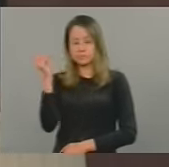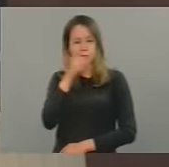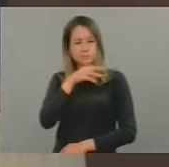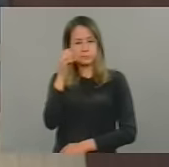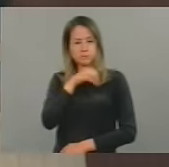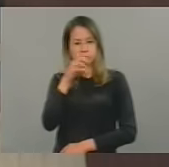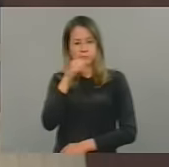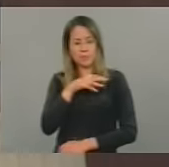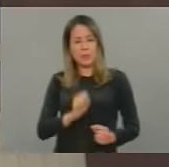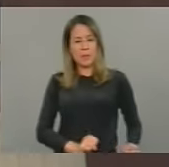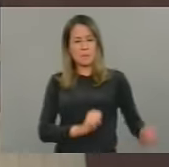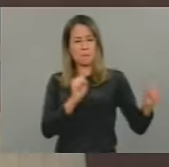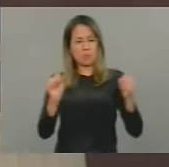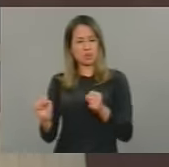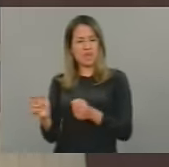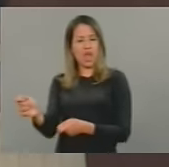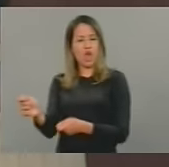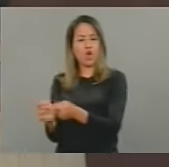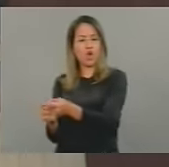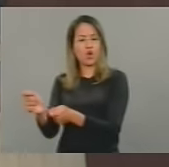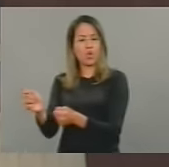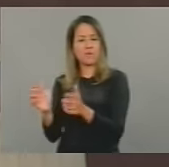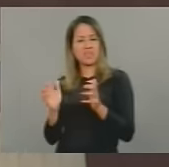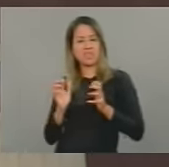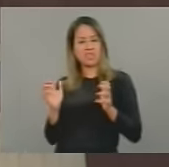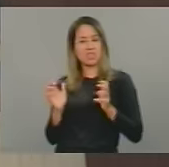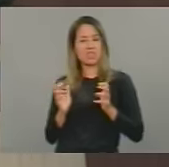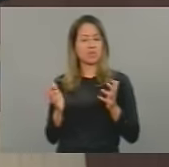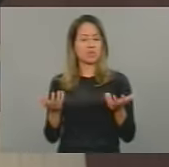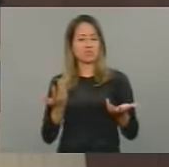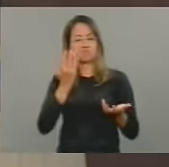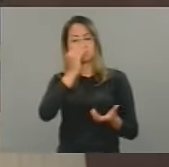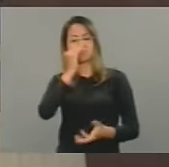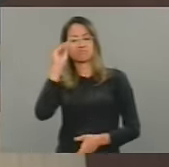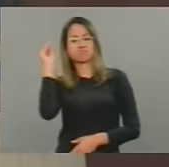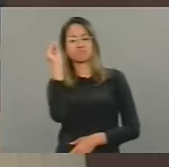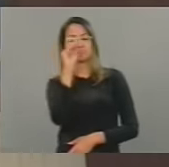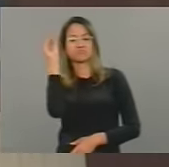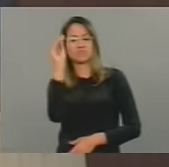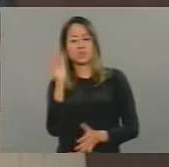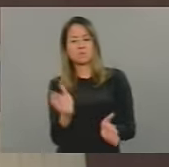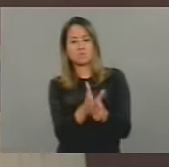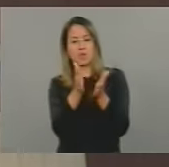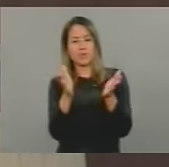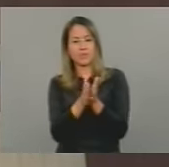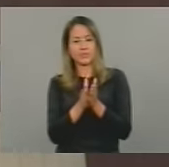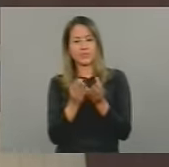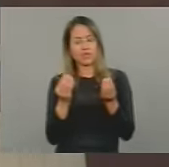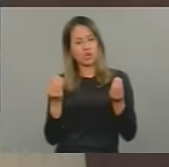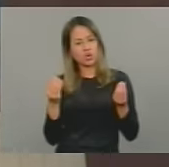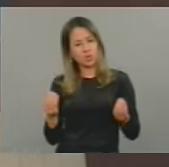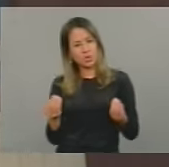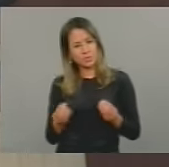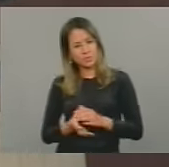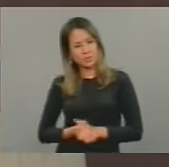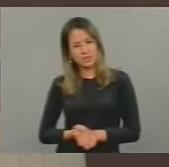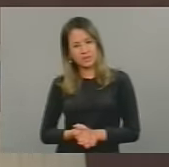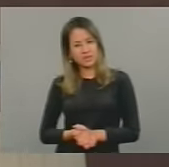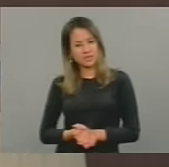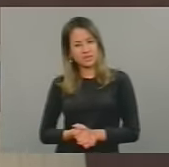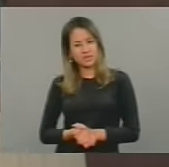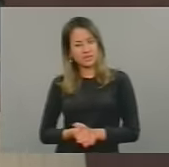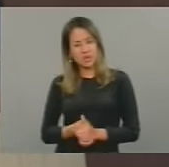econômico, da arrogância de uma elite que ela não suporta pobre, ela não suporta justiça, ela